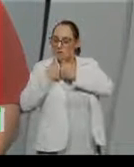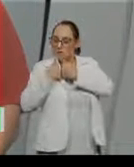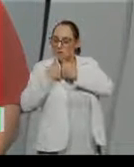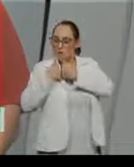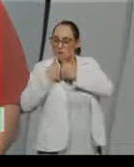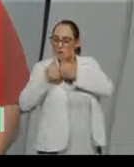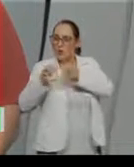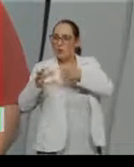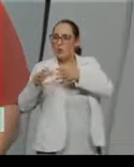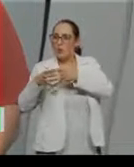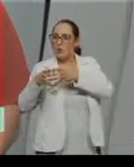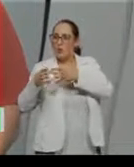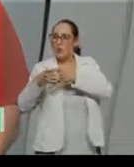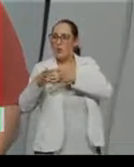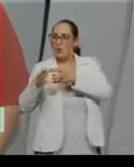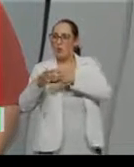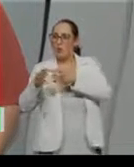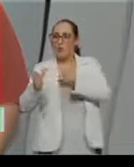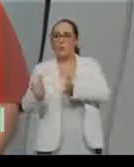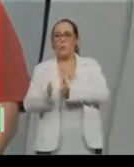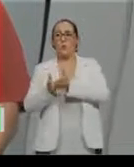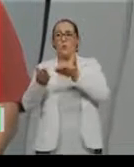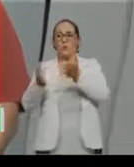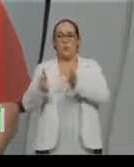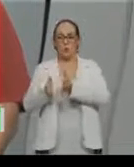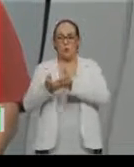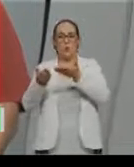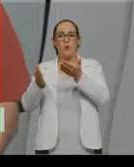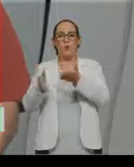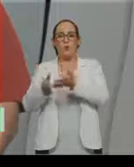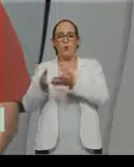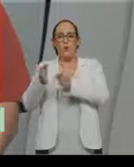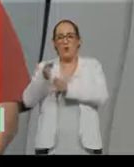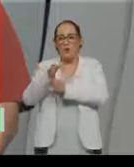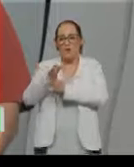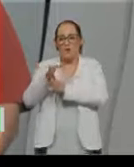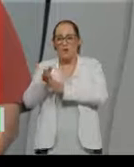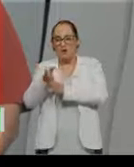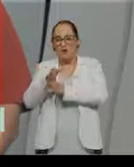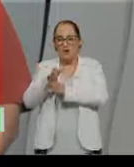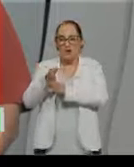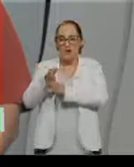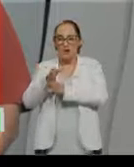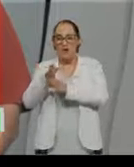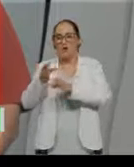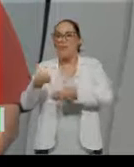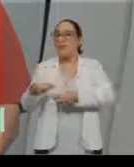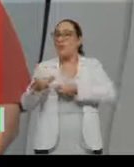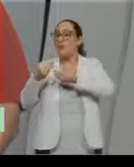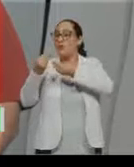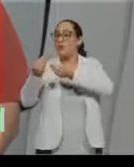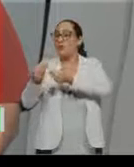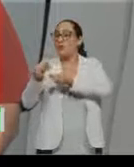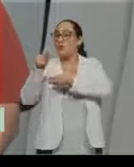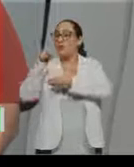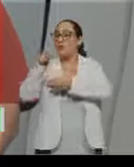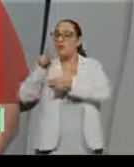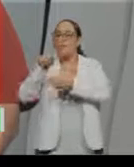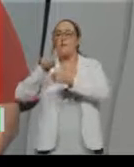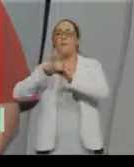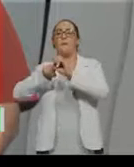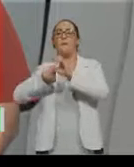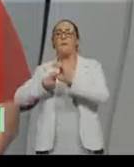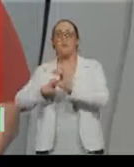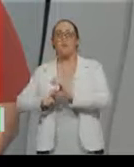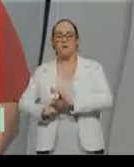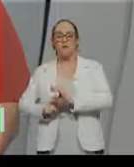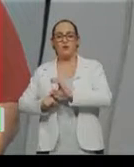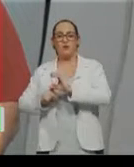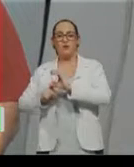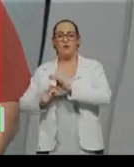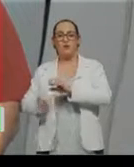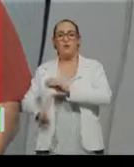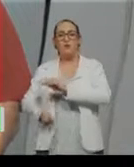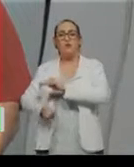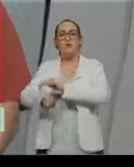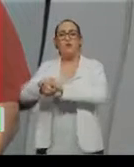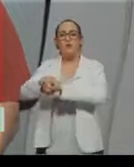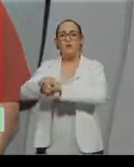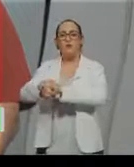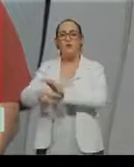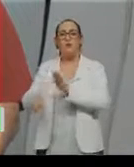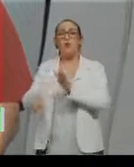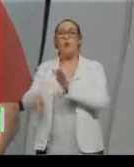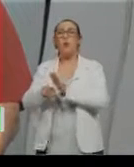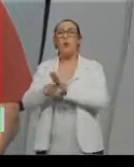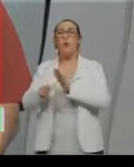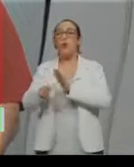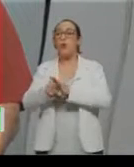da camada mais necessitada, gerando a essa camada benefícios, querendo ganhar,